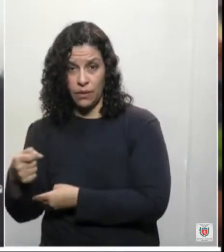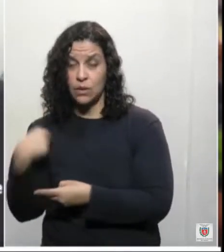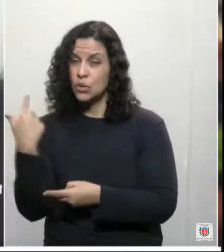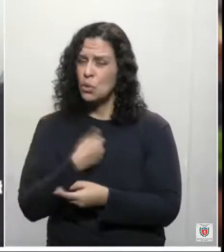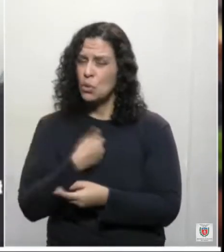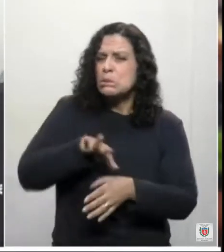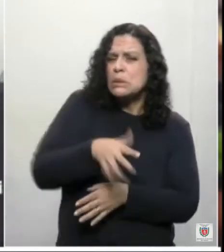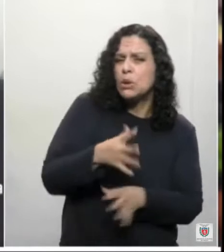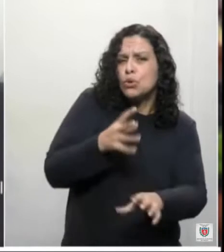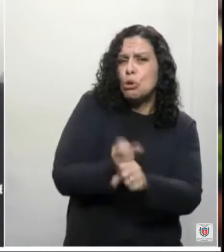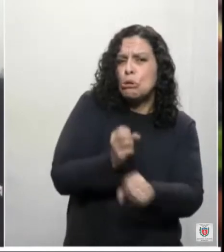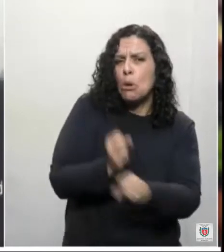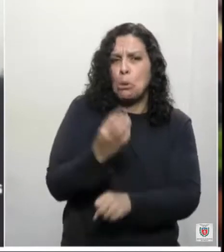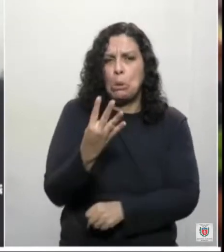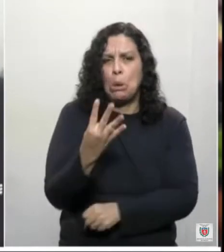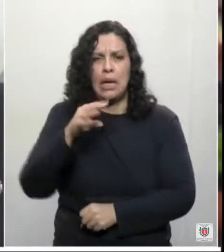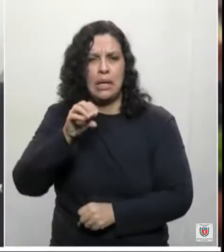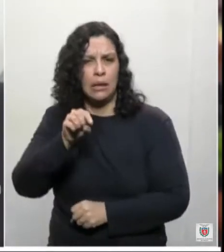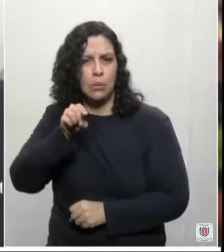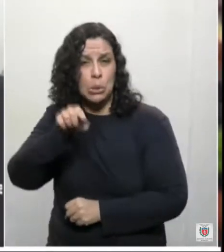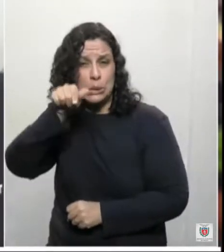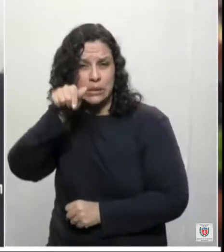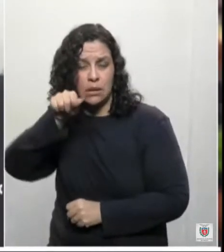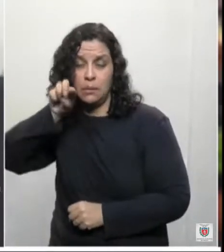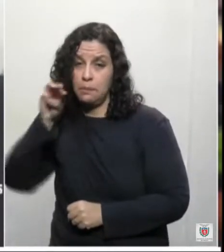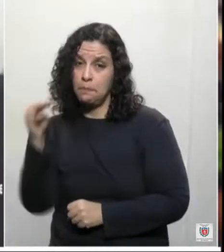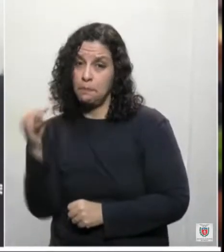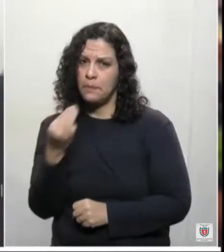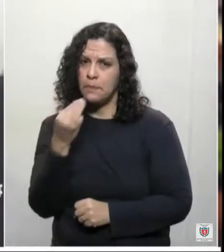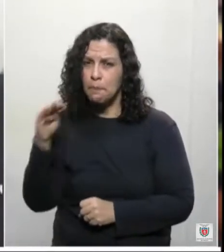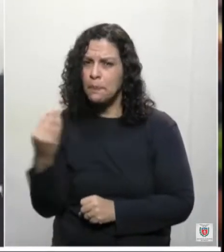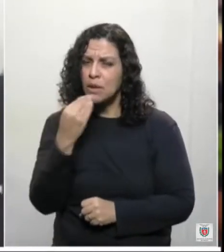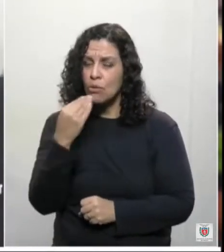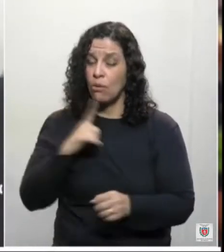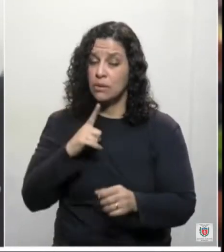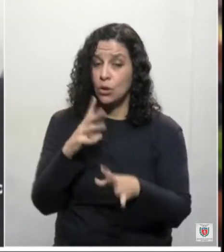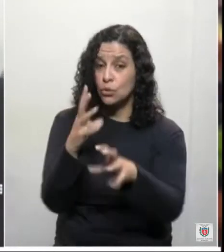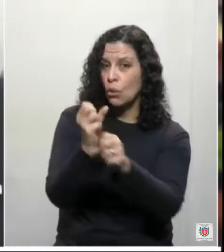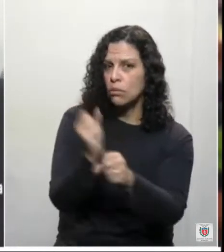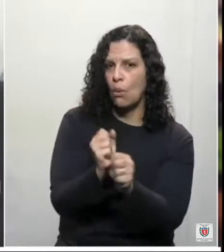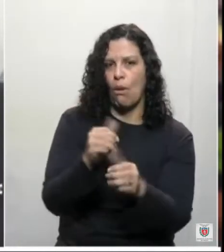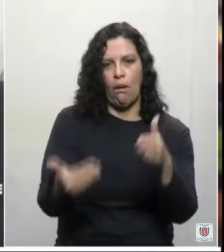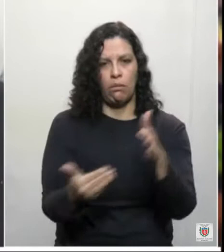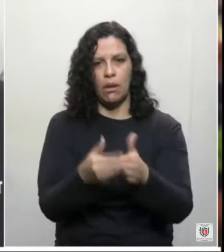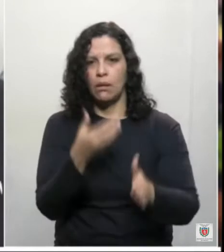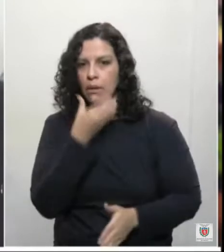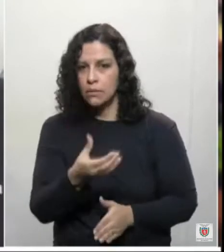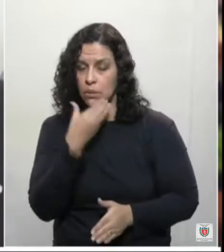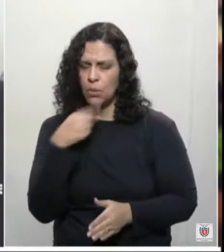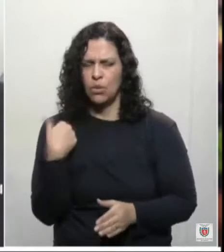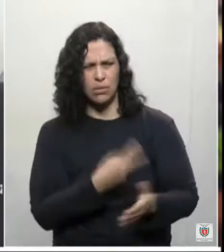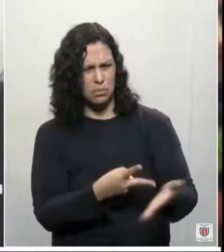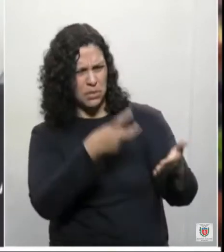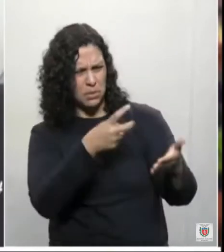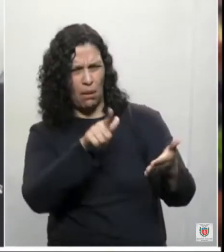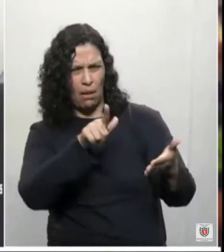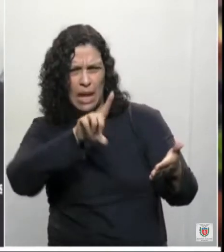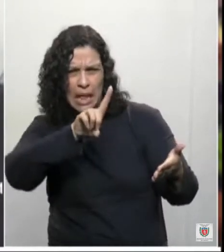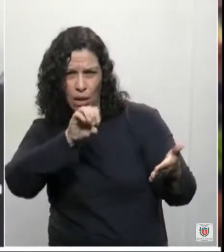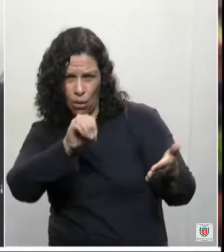por volta de 40,7 bilhões, mais ou menos. Agora, quando recebemos o projeto de lei da LDO de 2021, percebemos que,